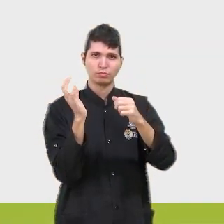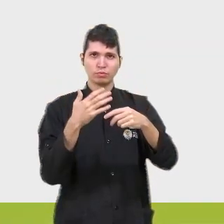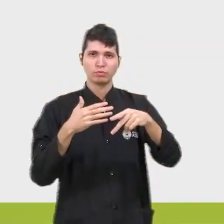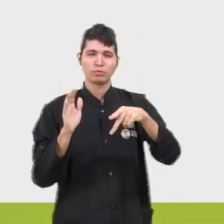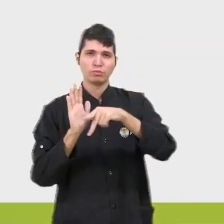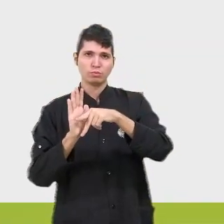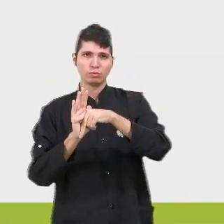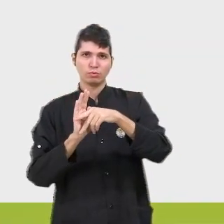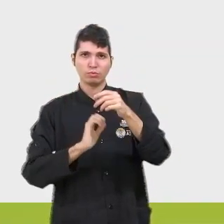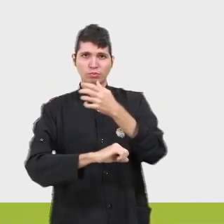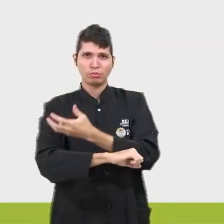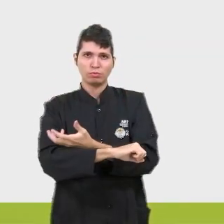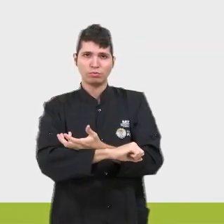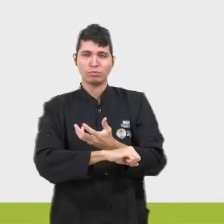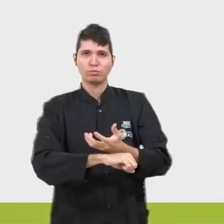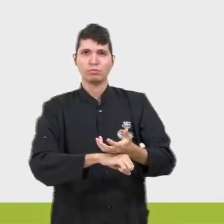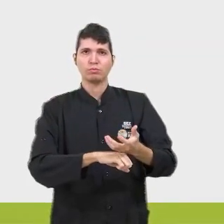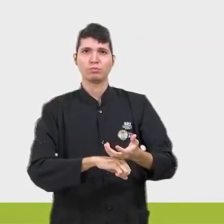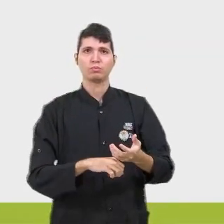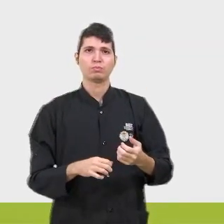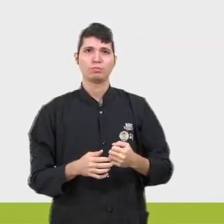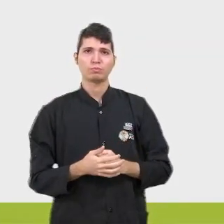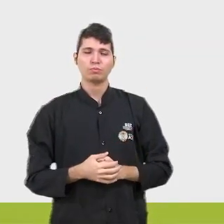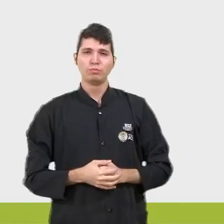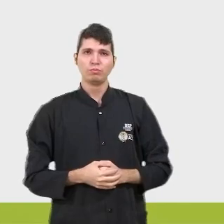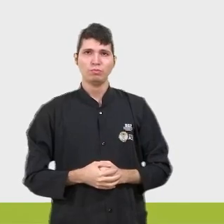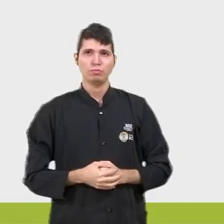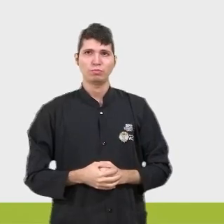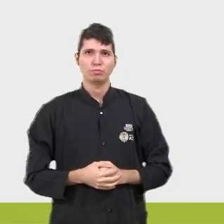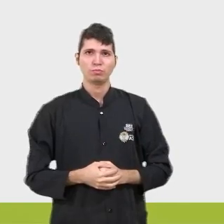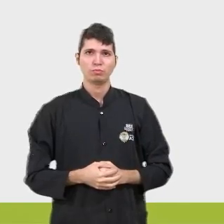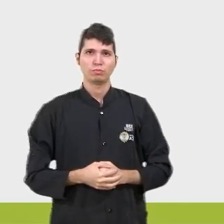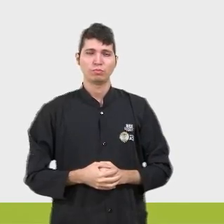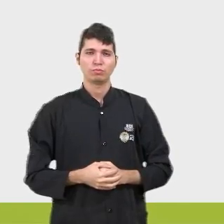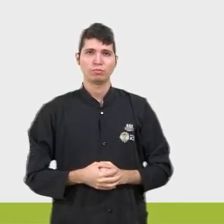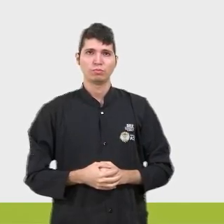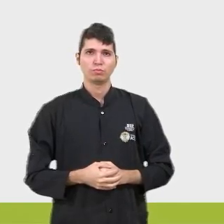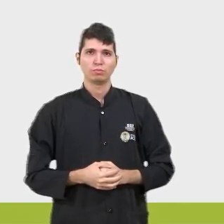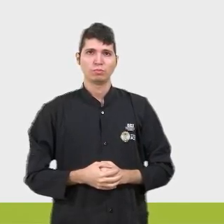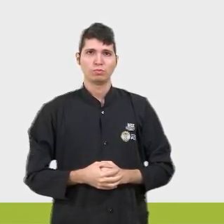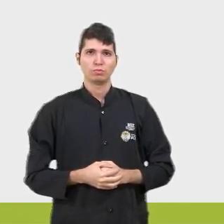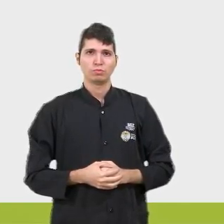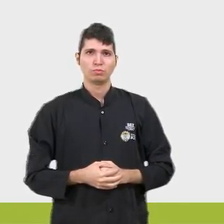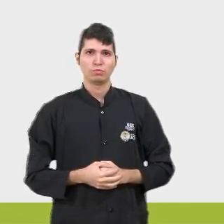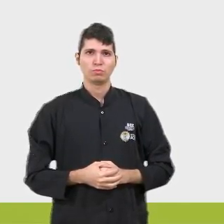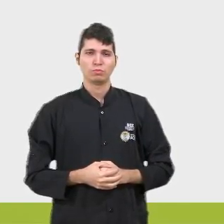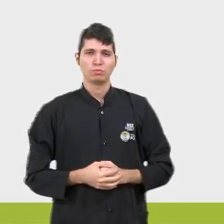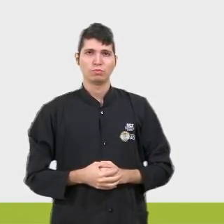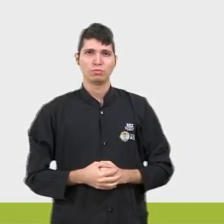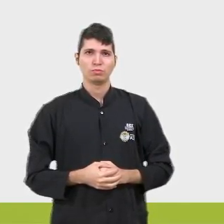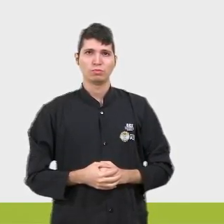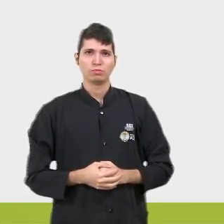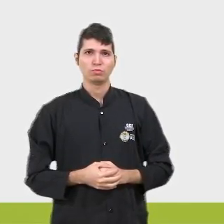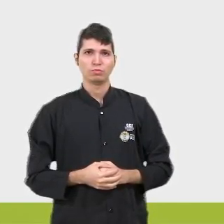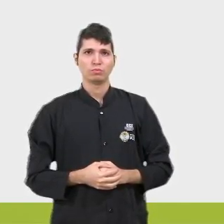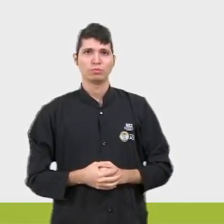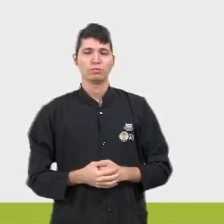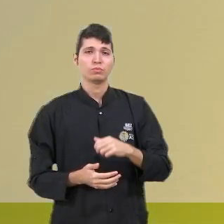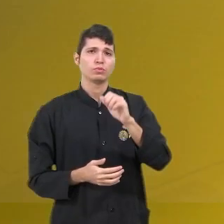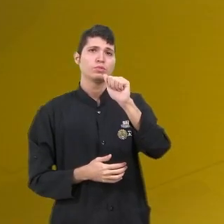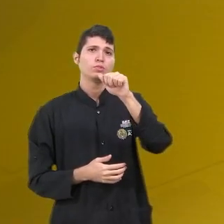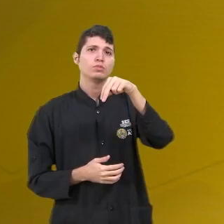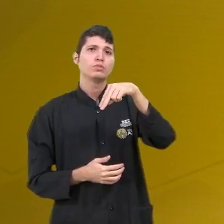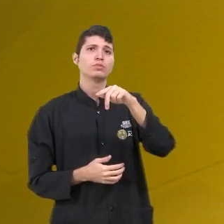também as sementes. Beleza. As gimnospermas, então, apresentam essa característica. E as